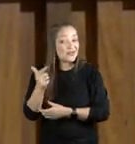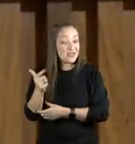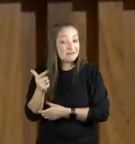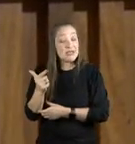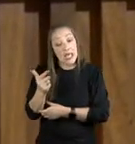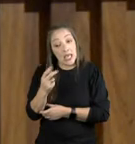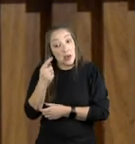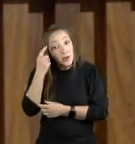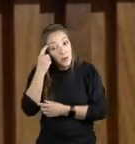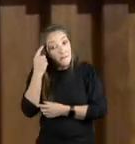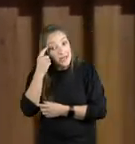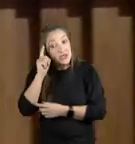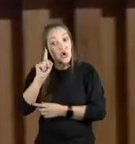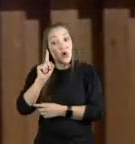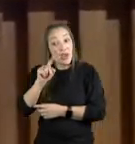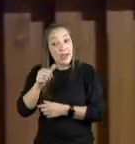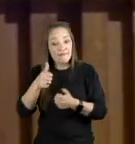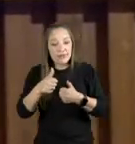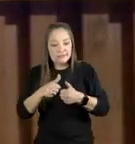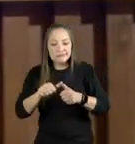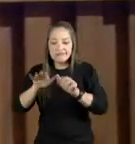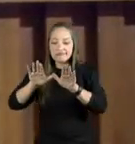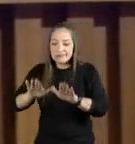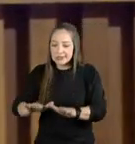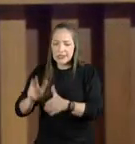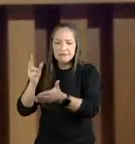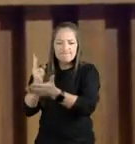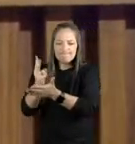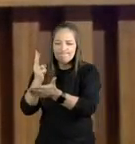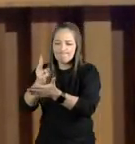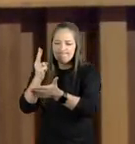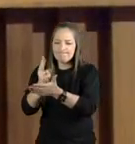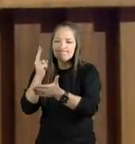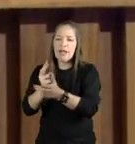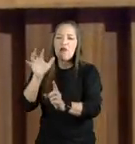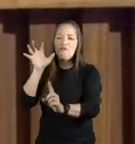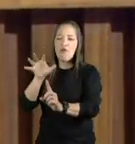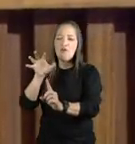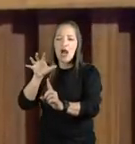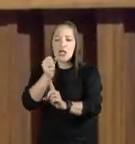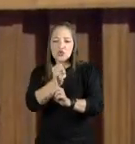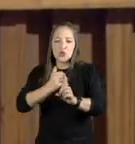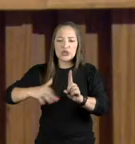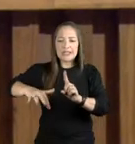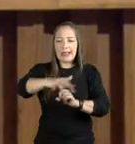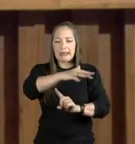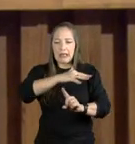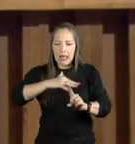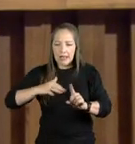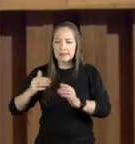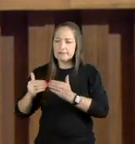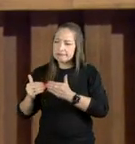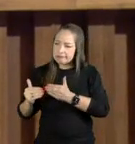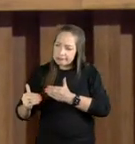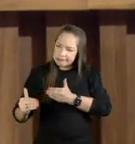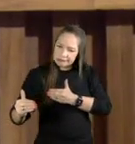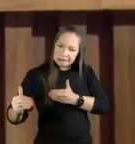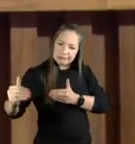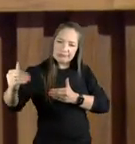ficar, que é algo que vai influenciar a nossa sociedade, né? Algo que vai ficar, que não